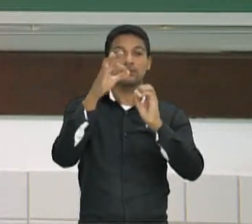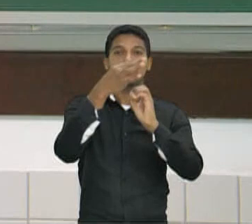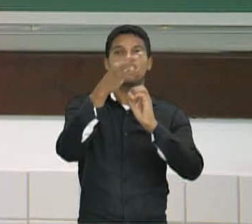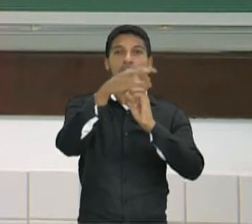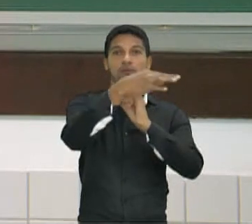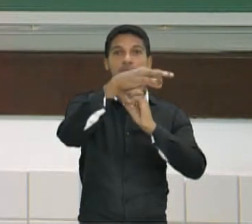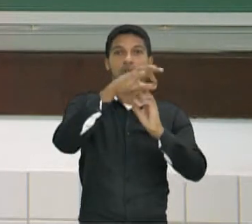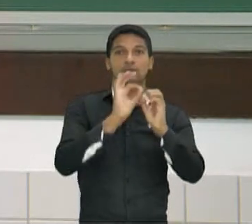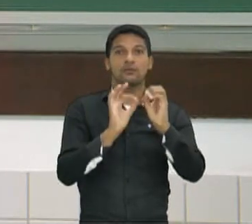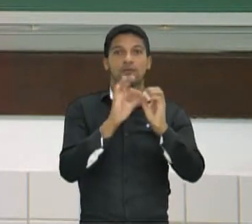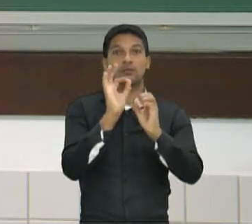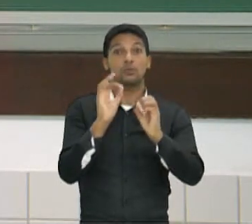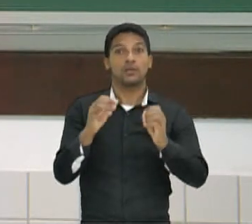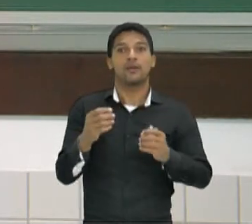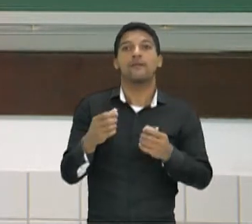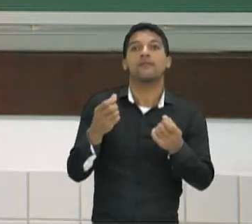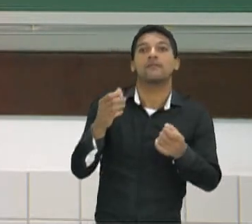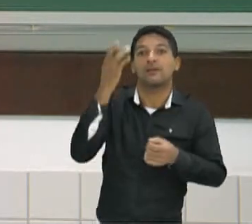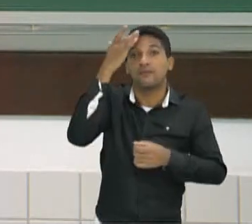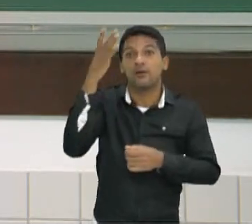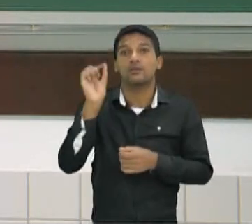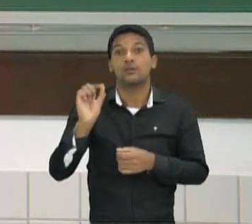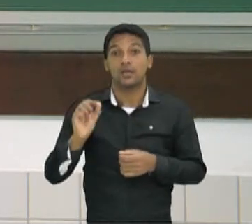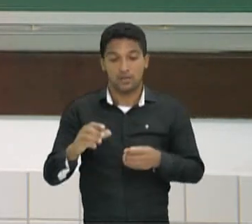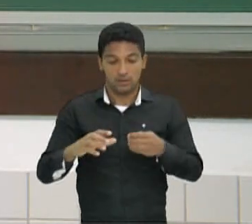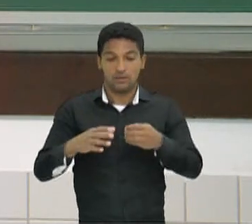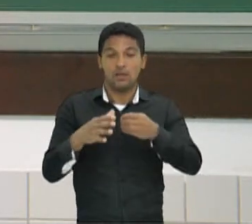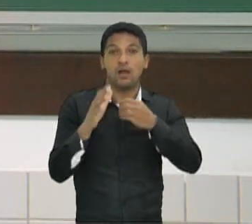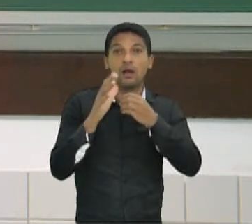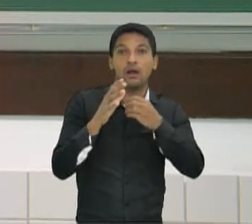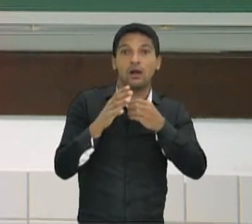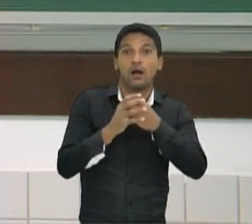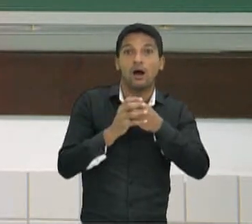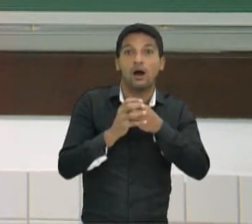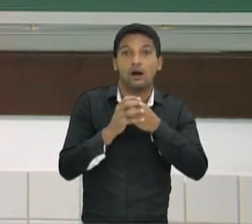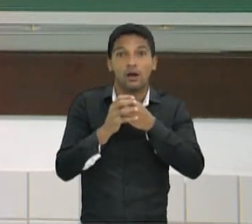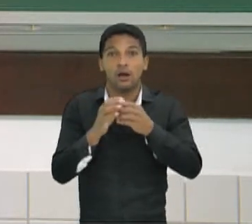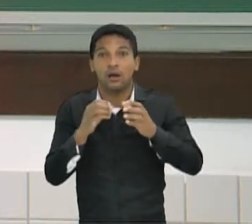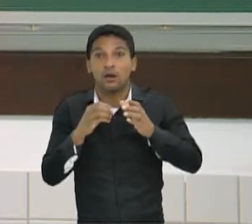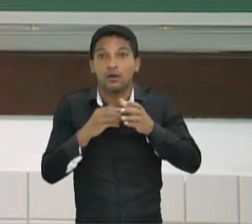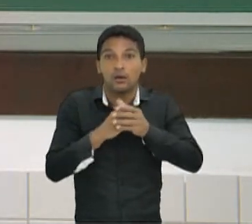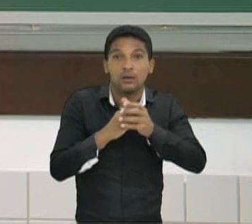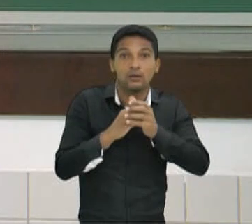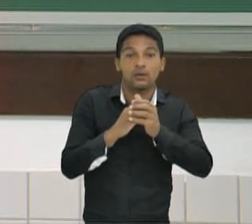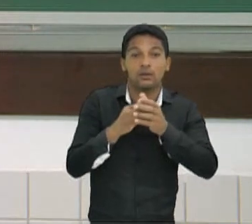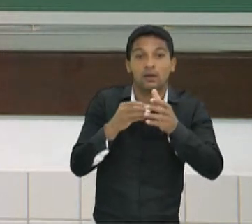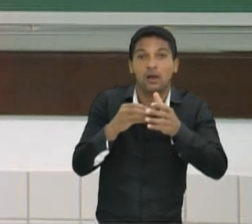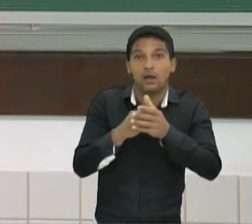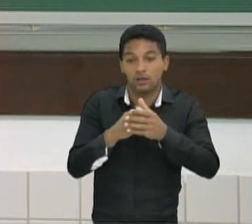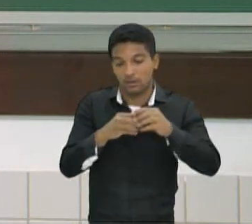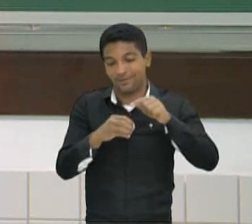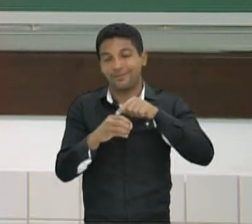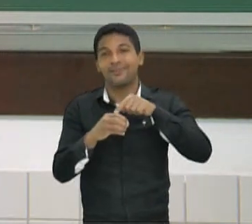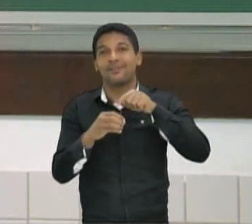os efeitos que o arremessador pode aplicar na bolinha, né? Então a bolinha é feita de cortiça,